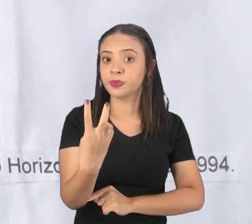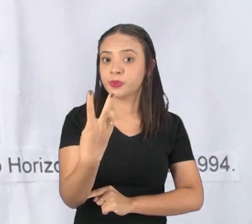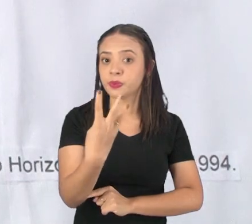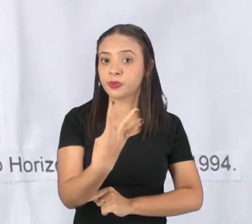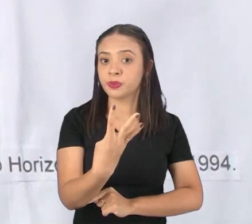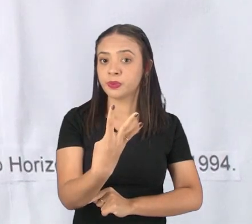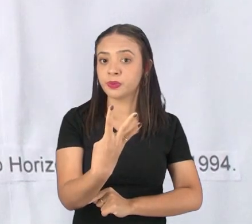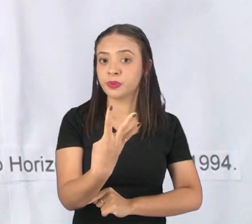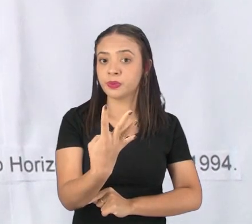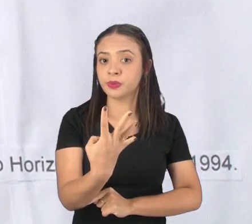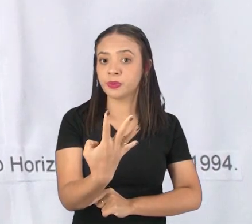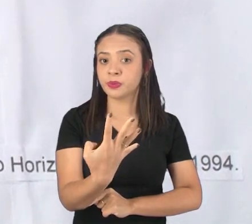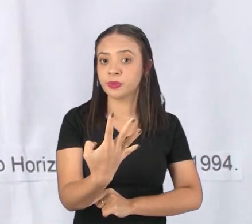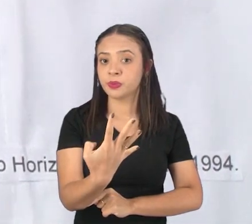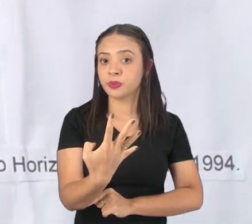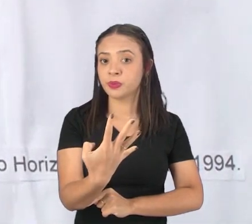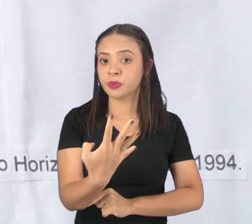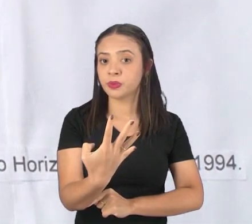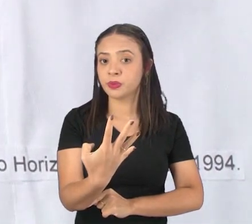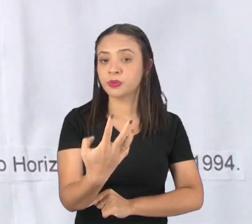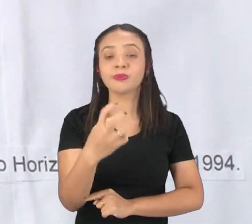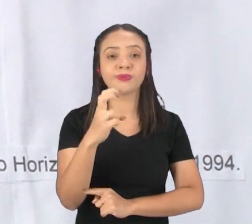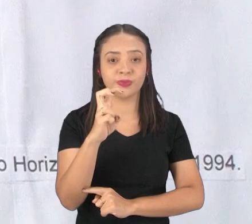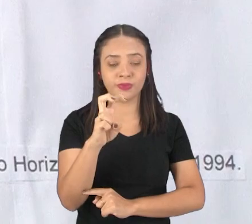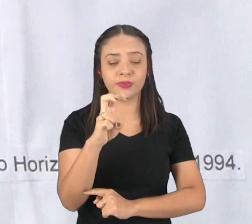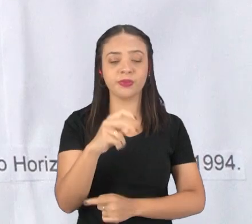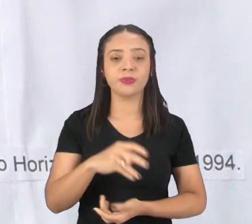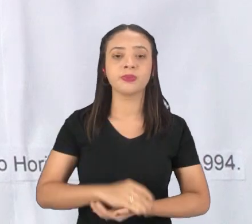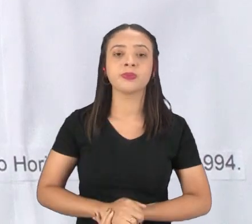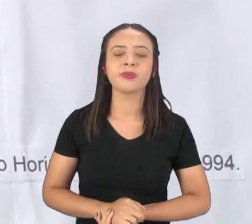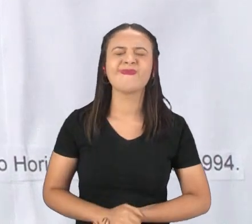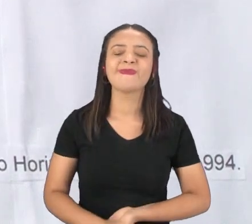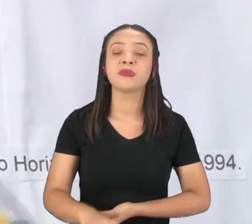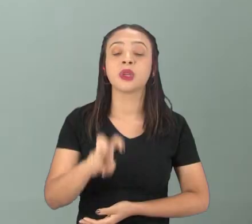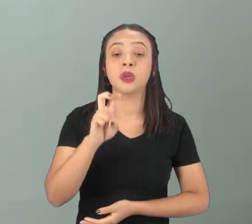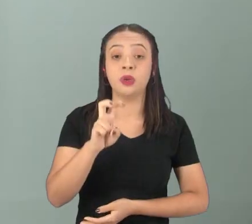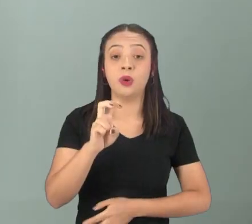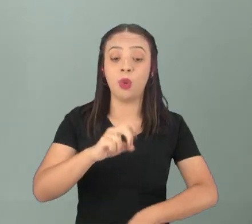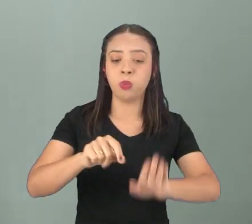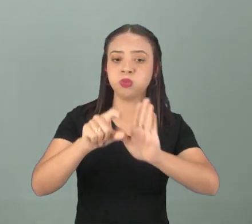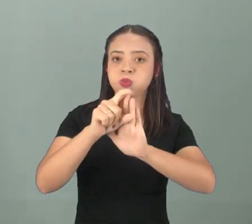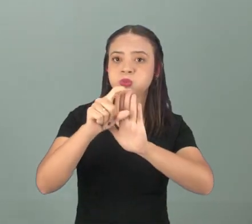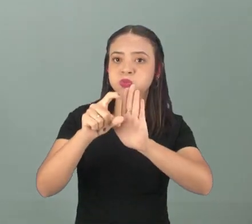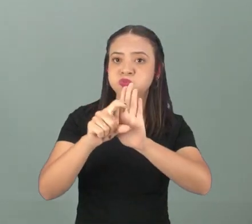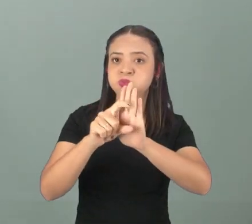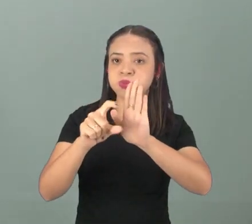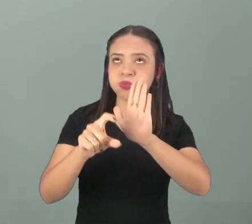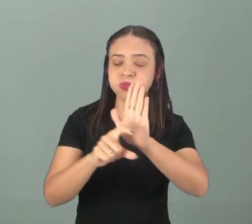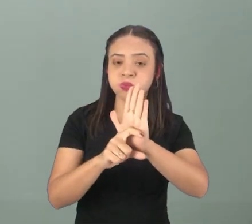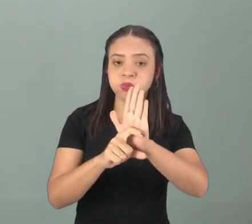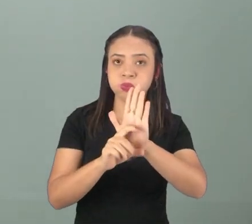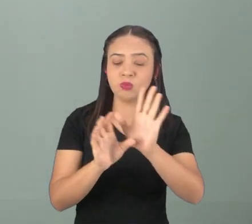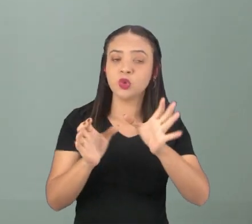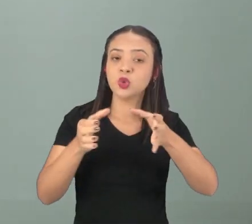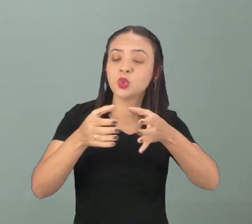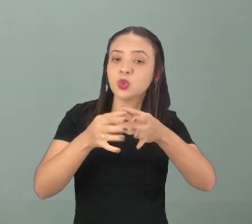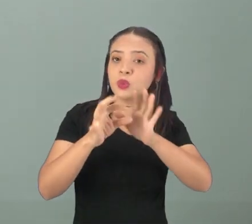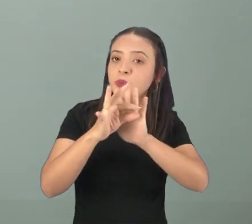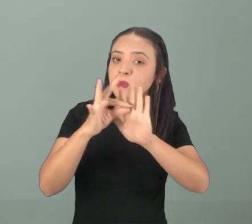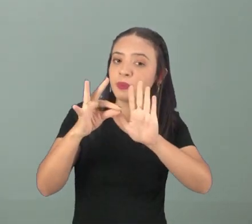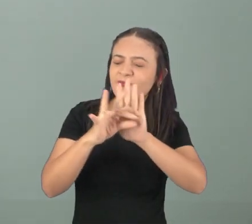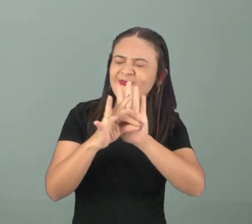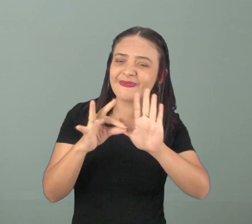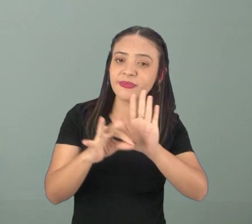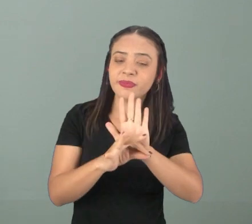3, 4 e 5. 5 estrofes, que é o grupo de linhas, ou seja, o